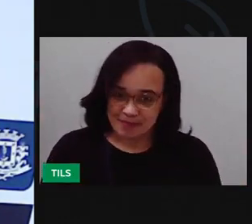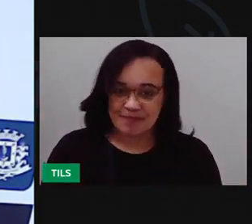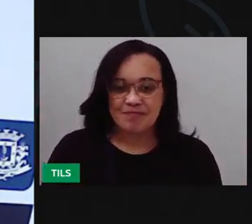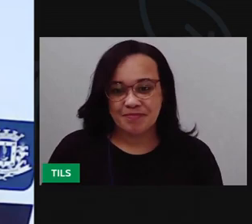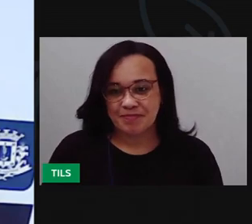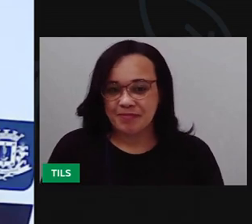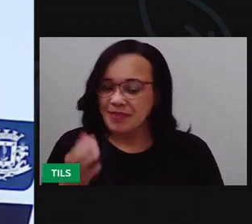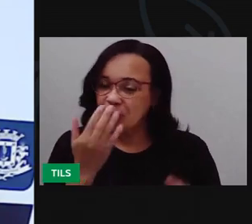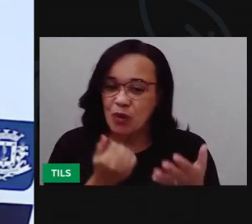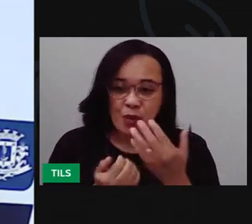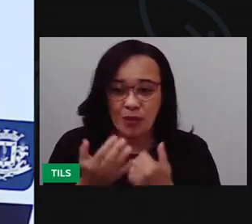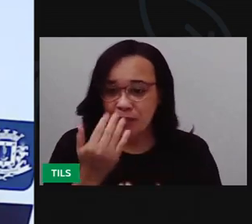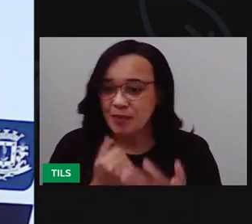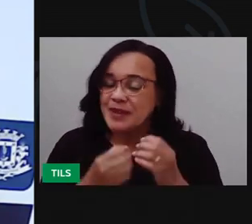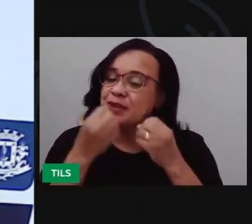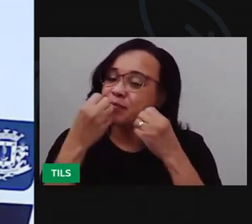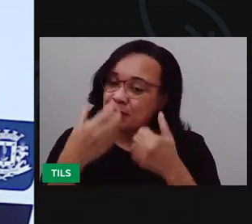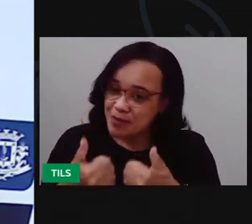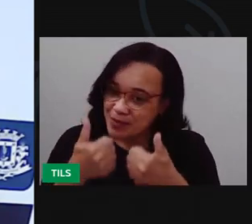para comer,